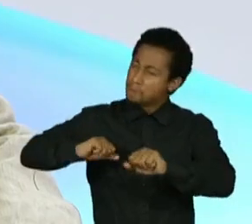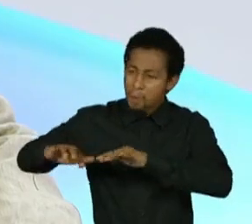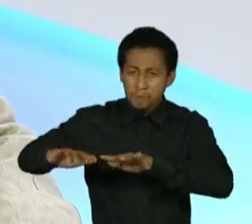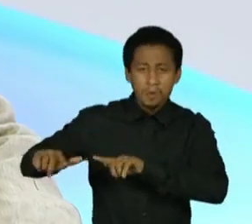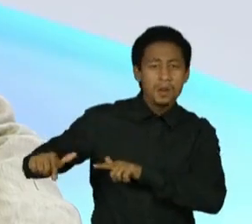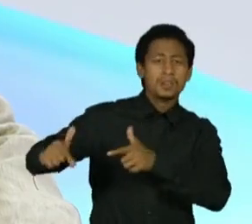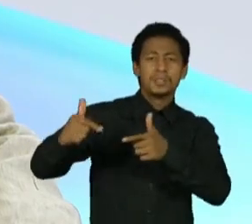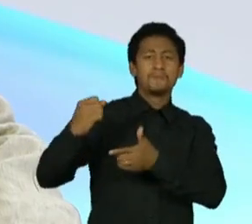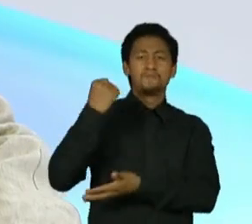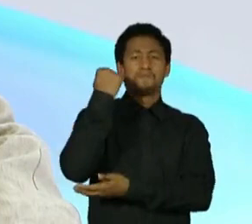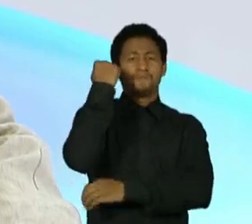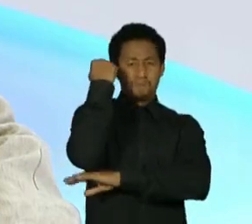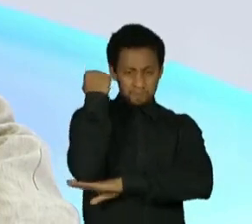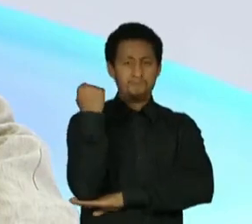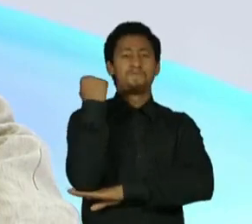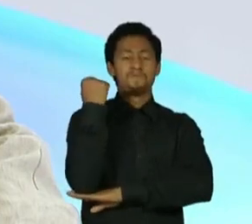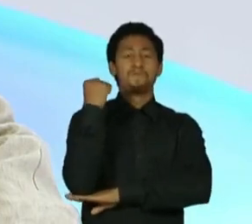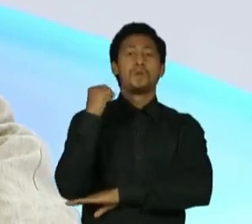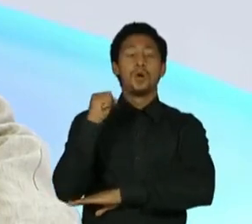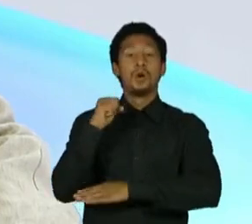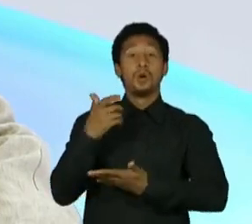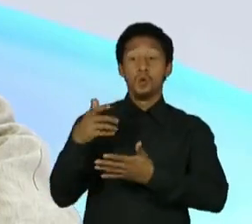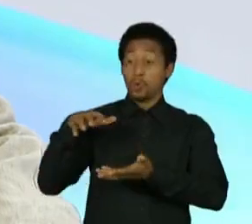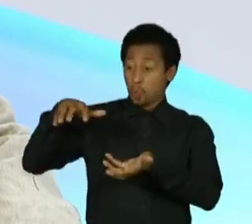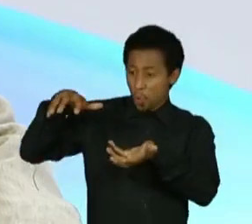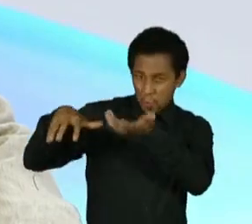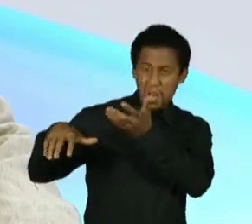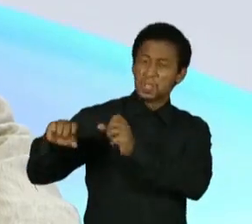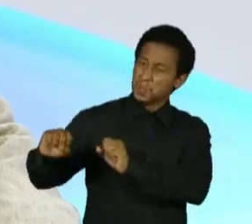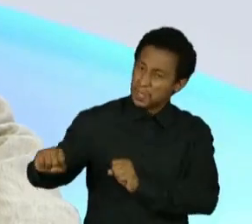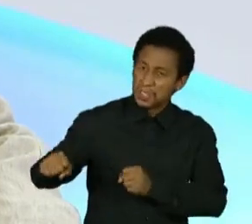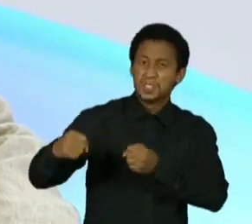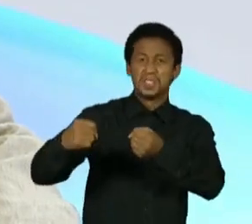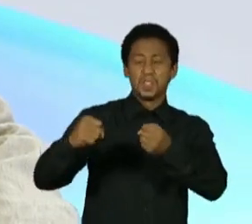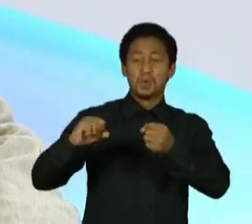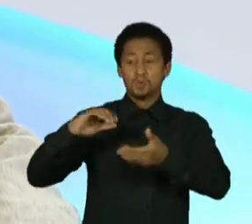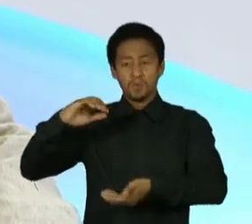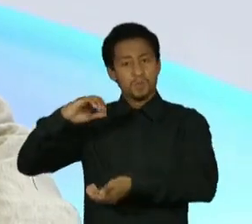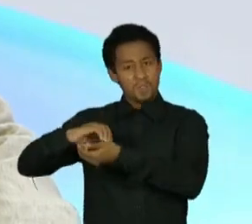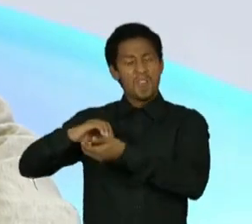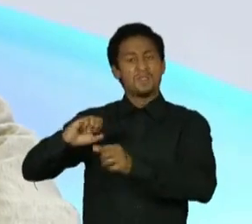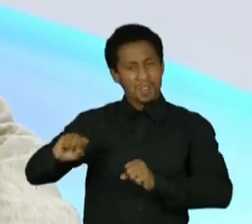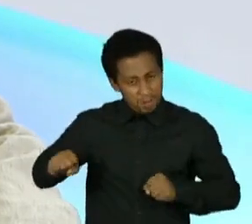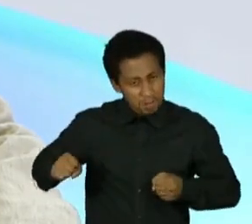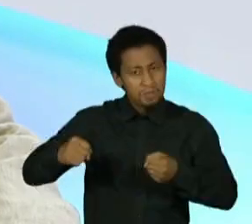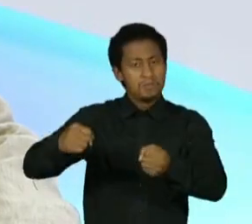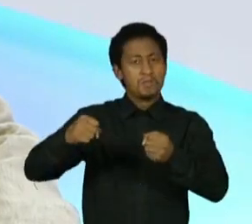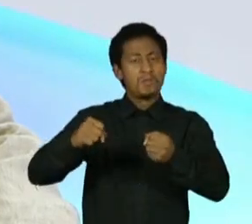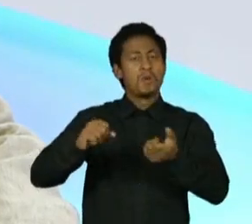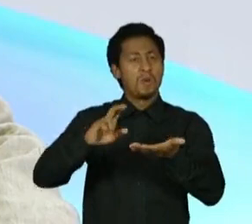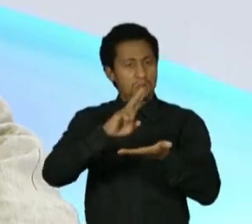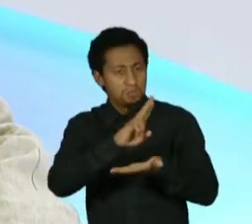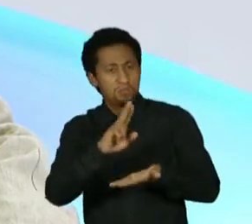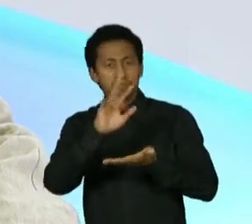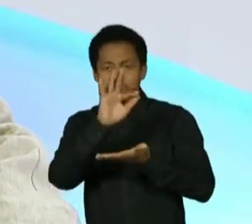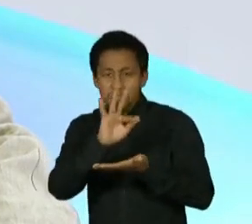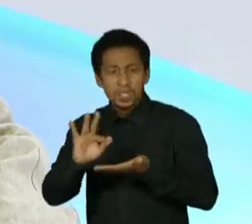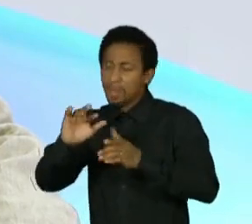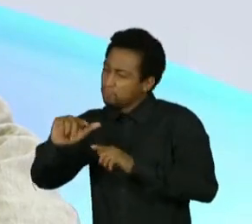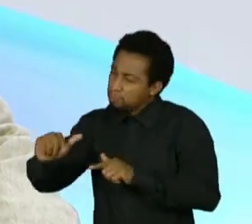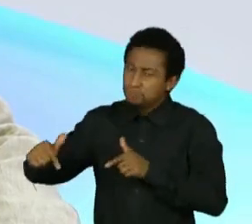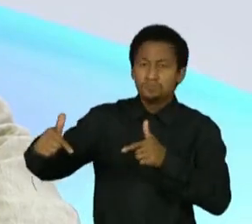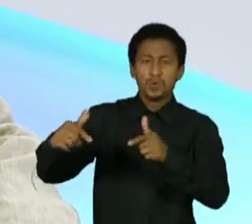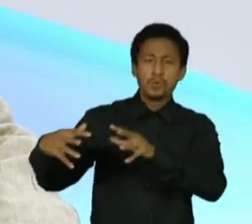reagiu academia reagiu o Supremo reagiu então nós estamos vendo ao lado